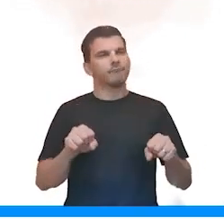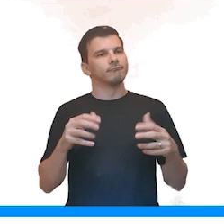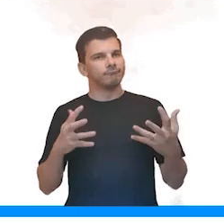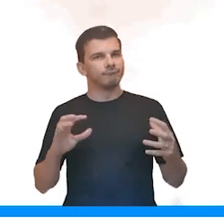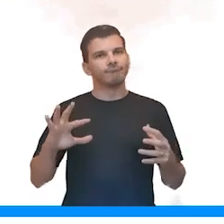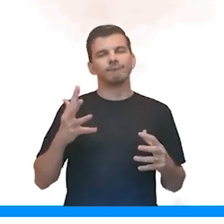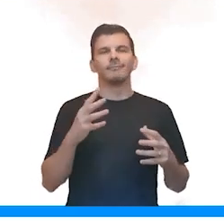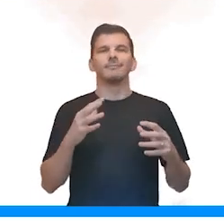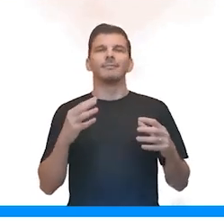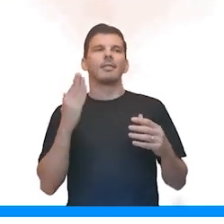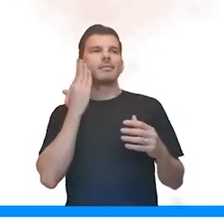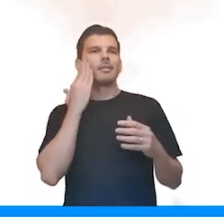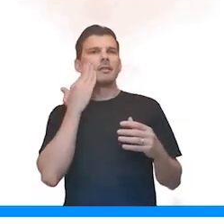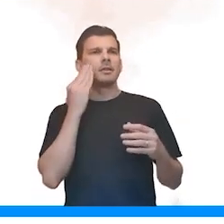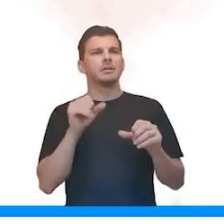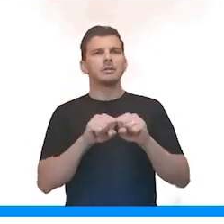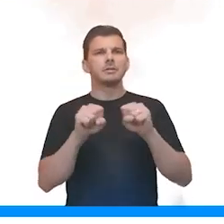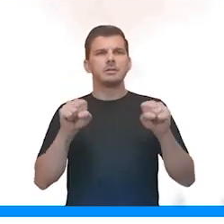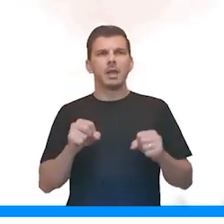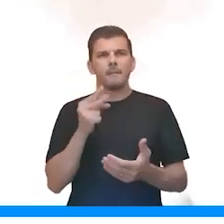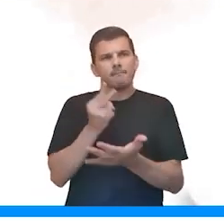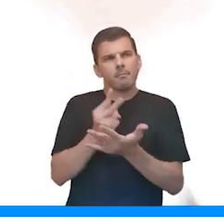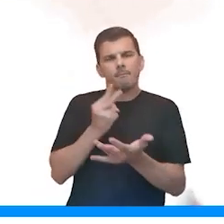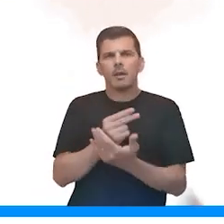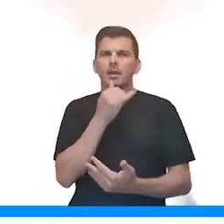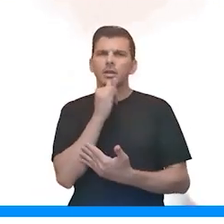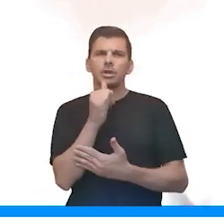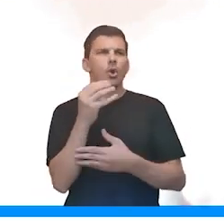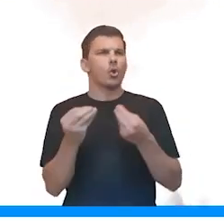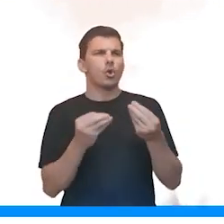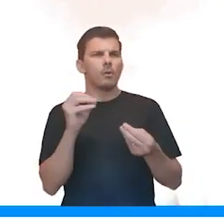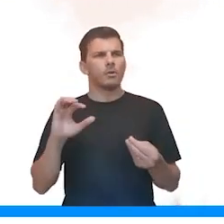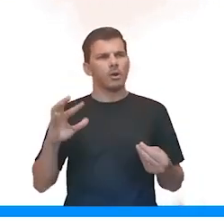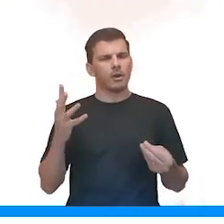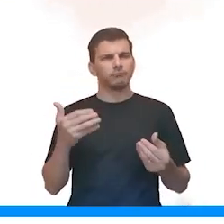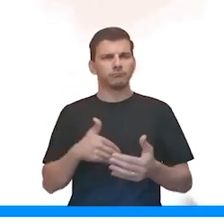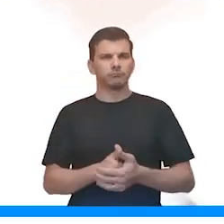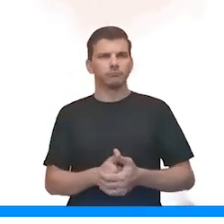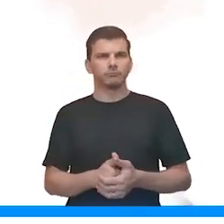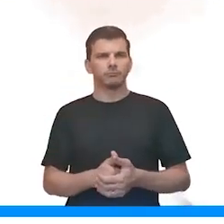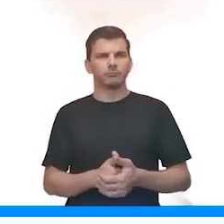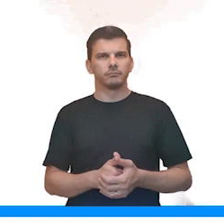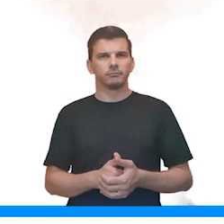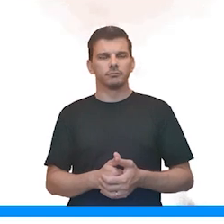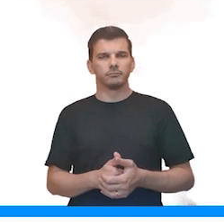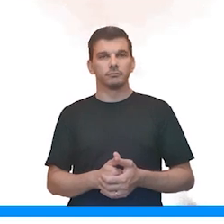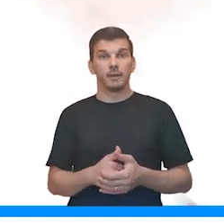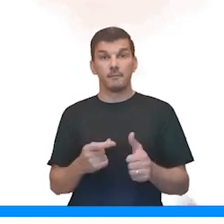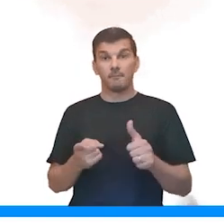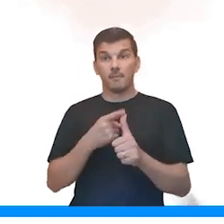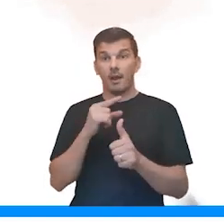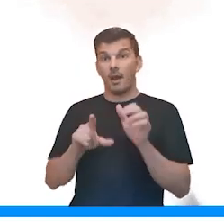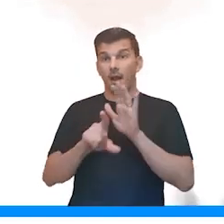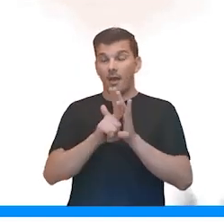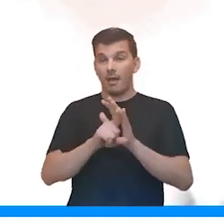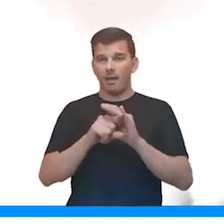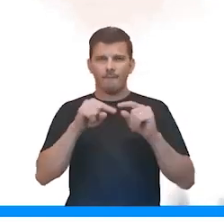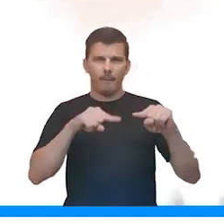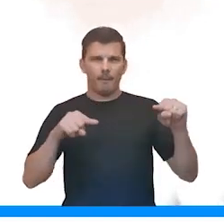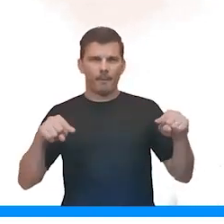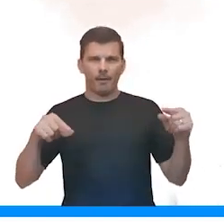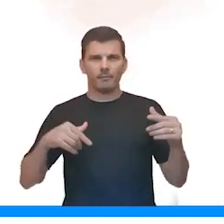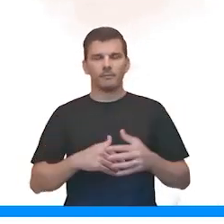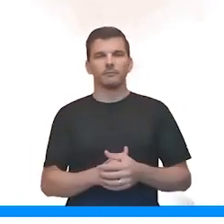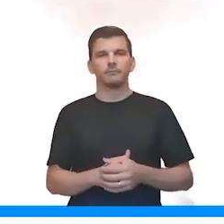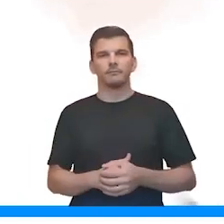energia do sistema e realizar trabalho. E aí entra o sistema de conservação de energia. Como funciona aqui, ó? Olha a equação